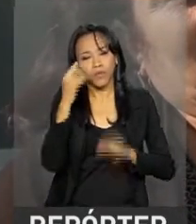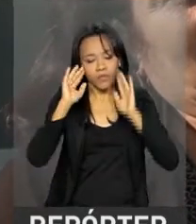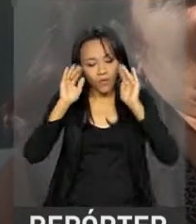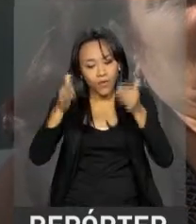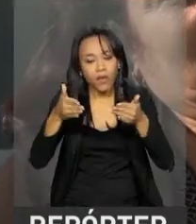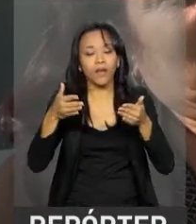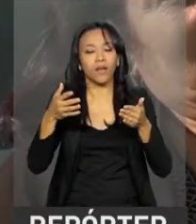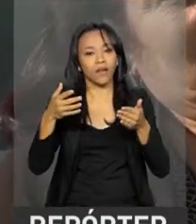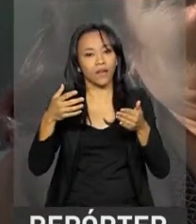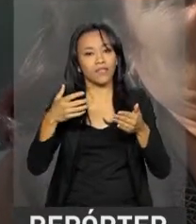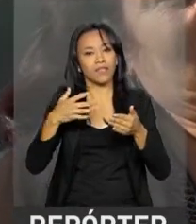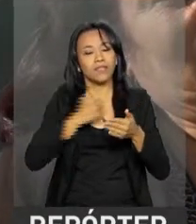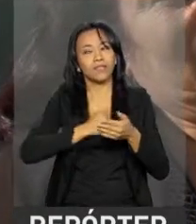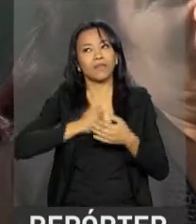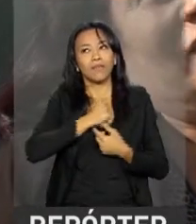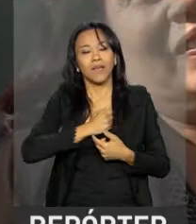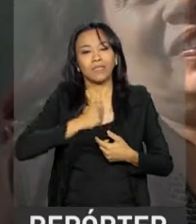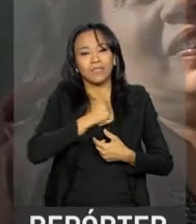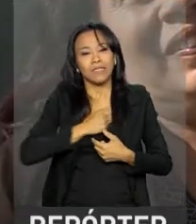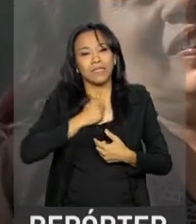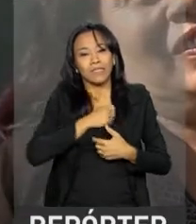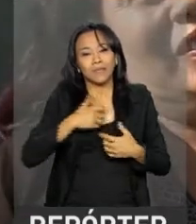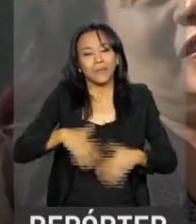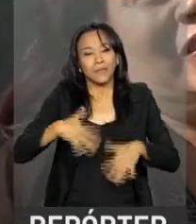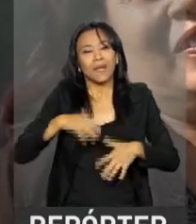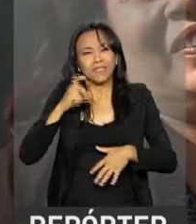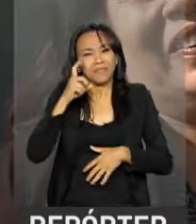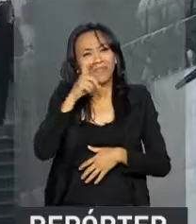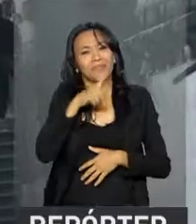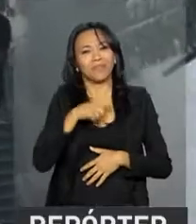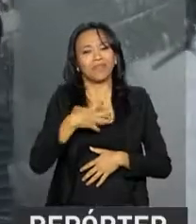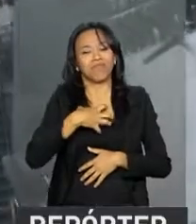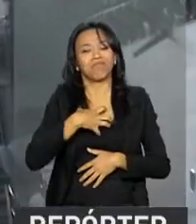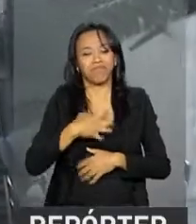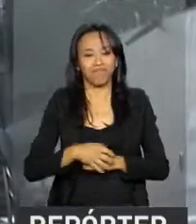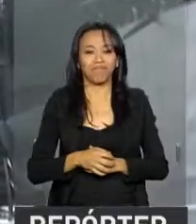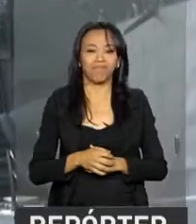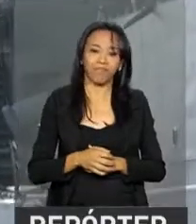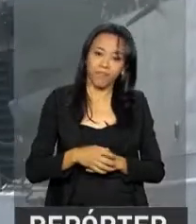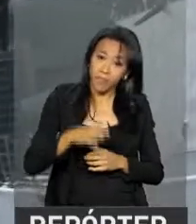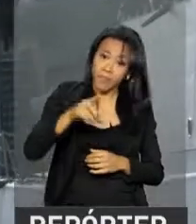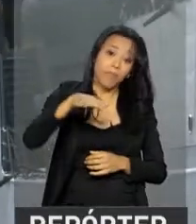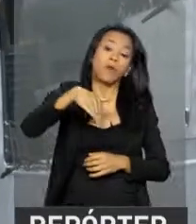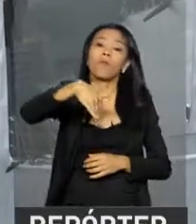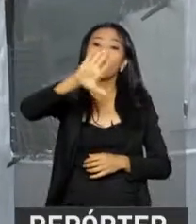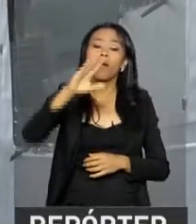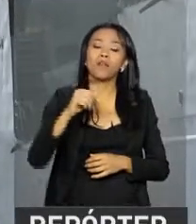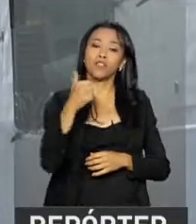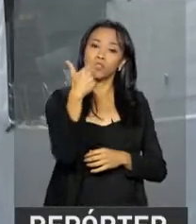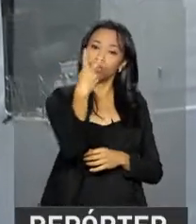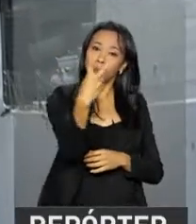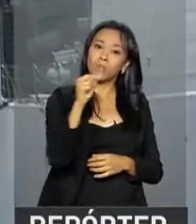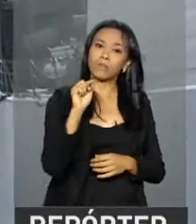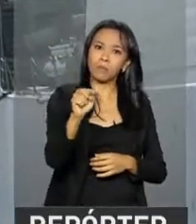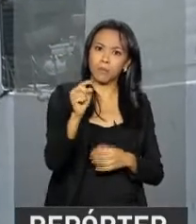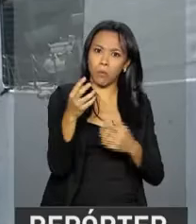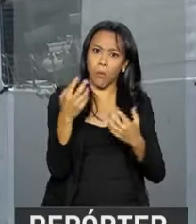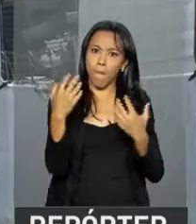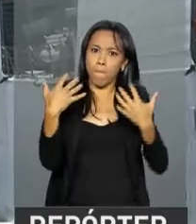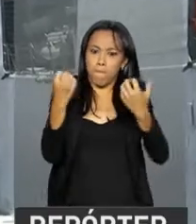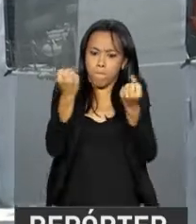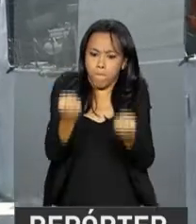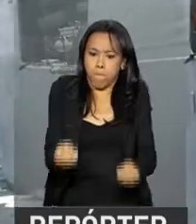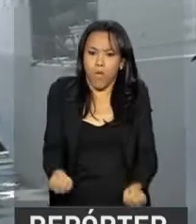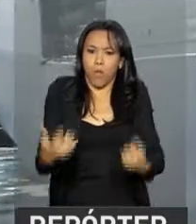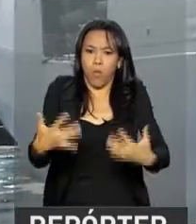e segurar a saudade um pouquinho, ainda que seja difícil. Com mais de 2 mil toneladas, o navio da Marinha